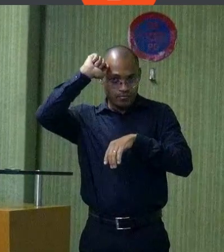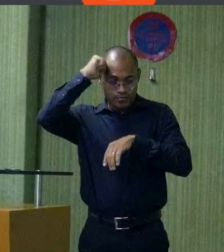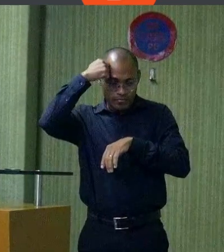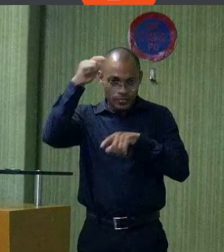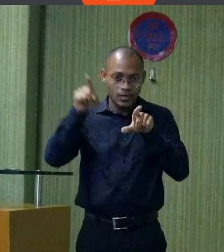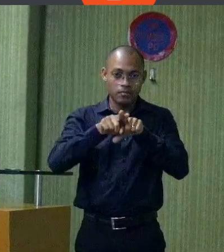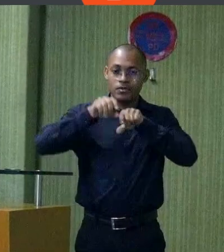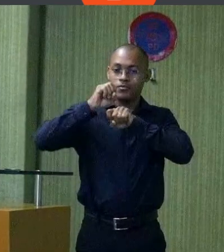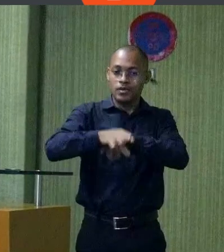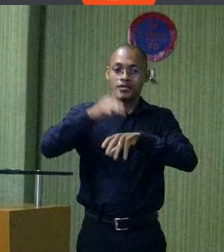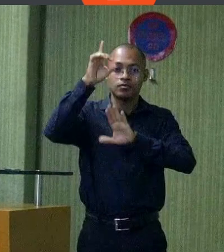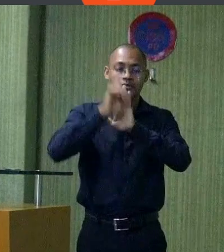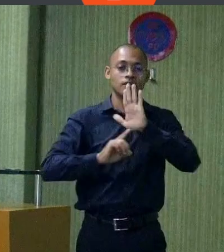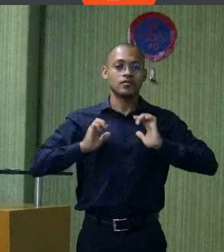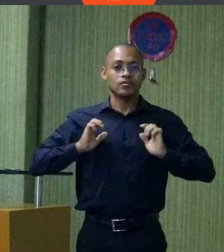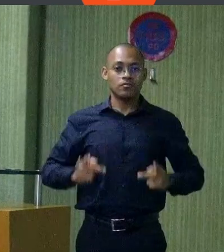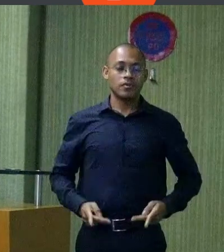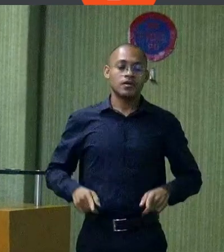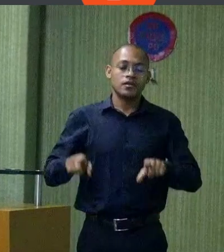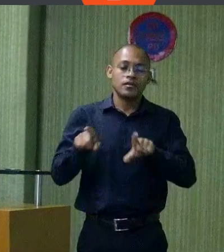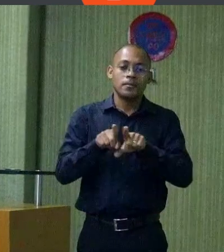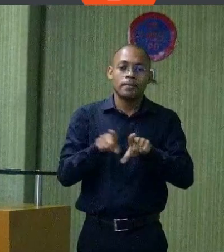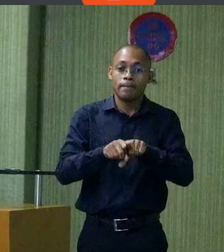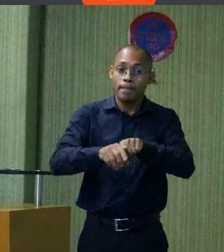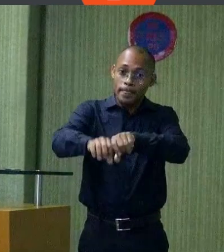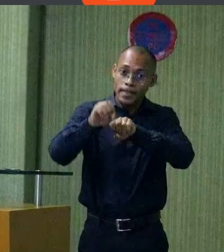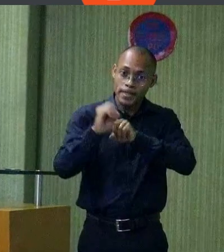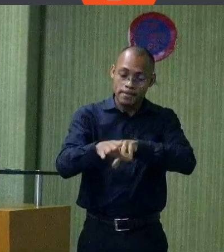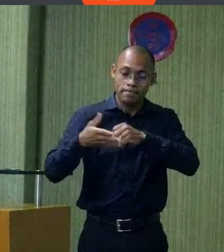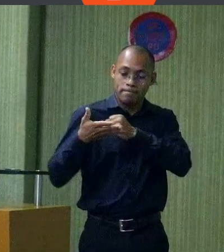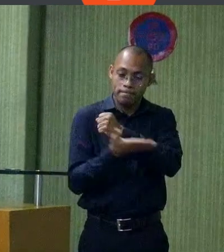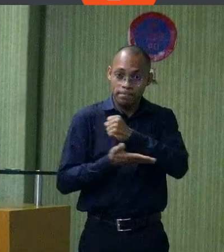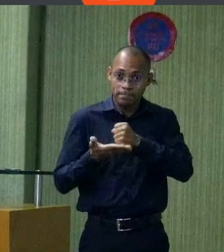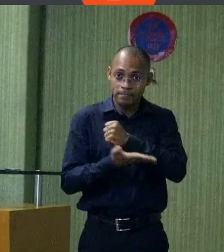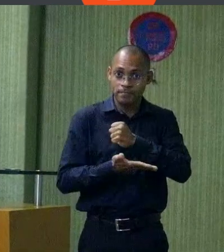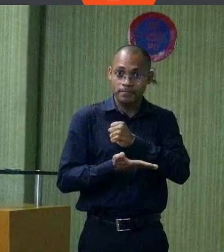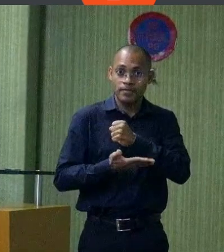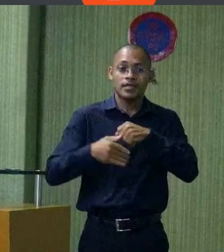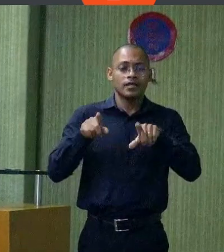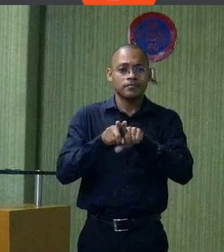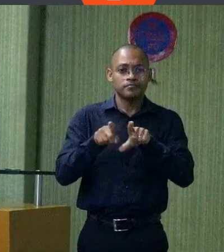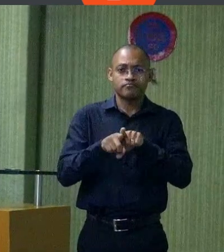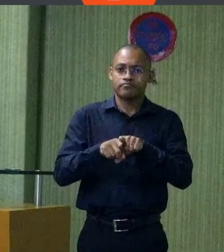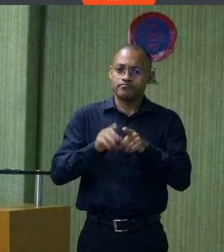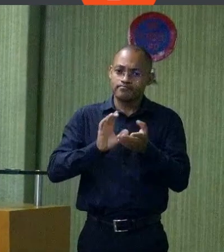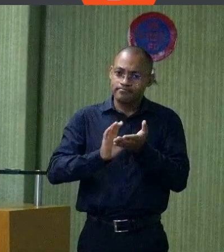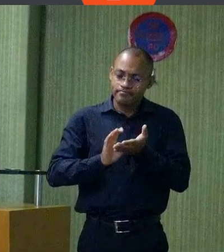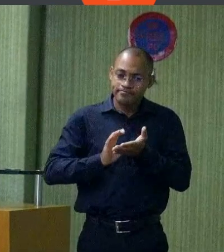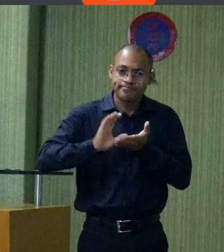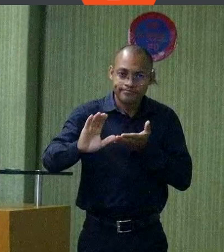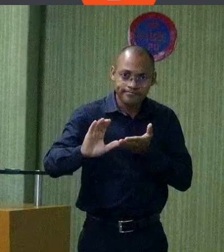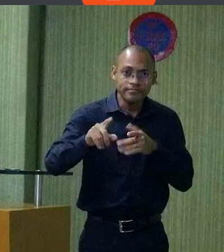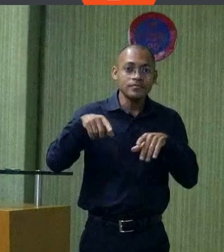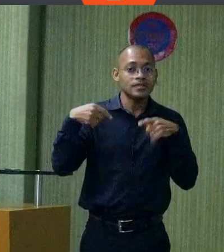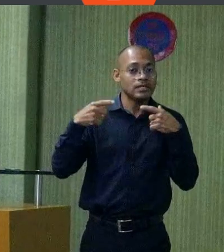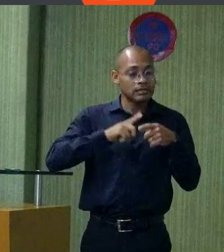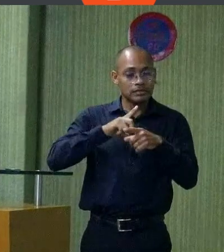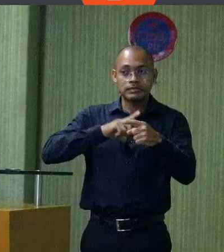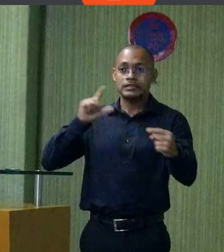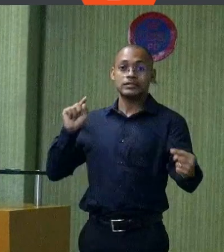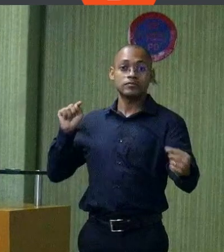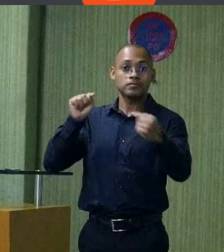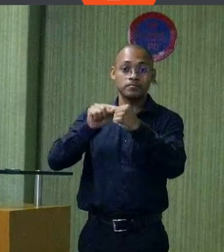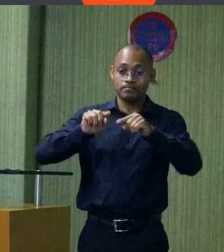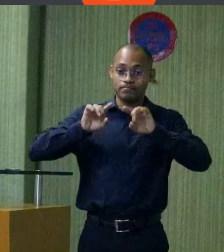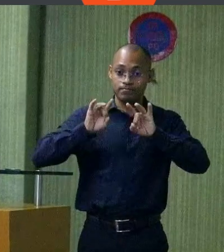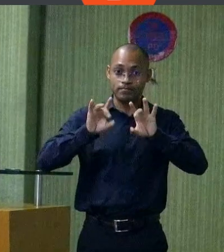em todas as etapas de Educação Básica né e no financiamento eh Há uma meta específica pro